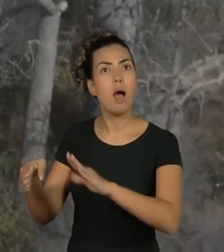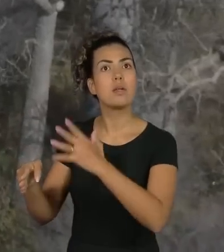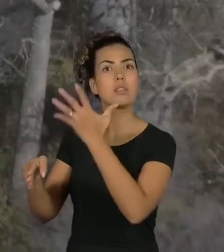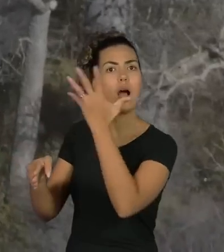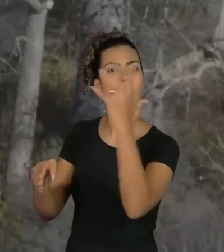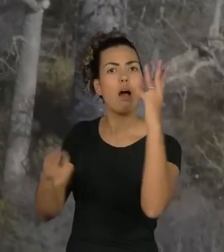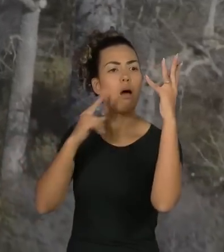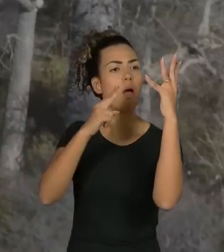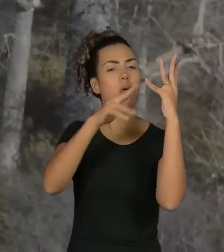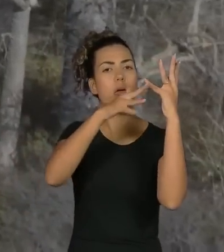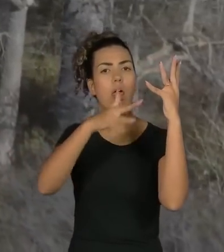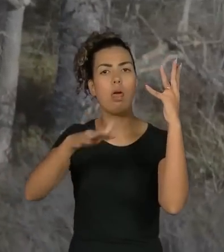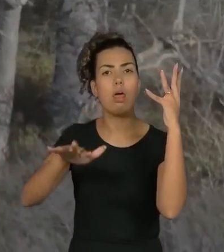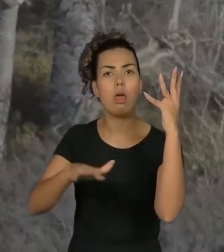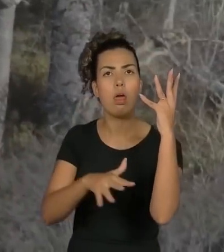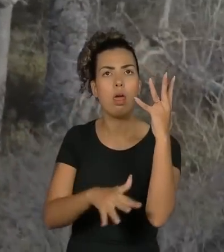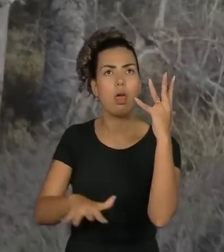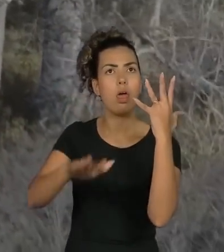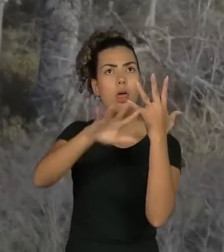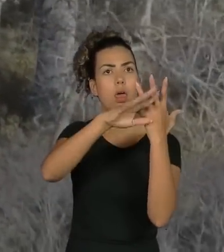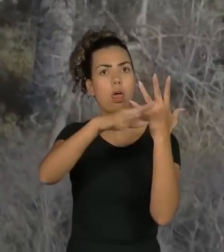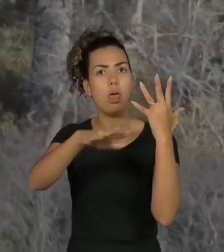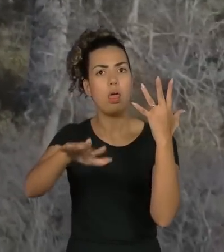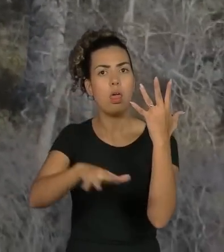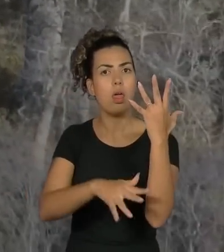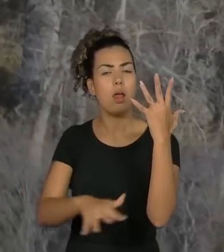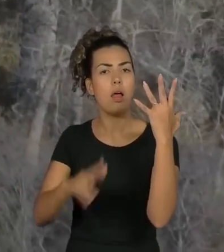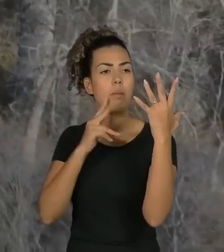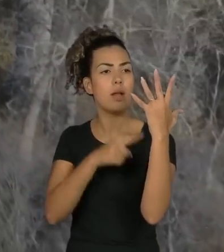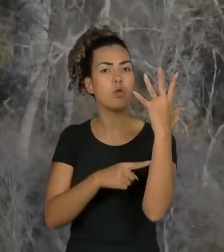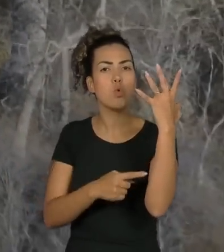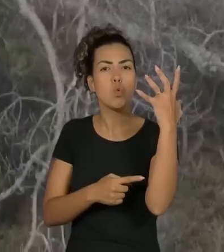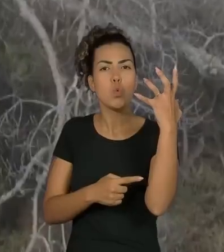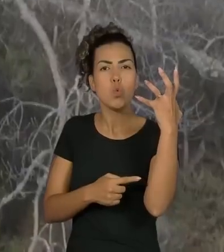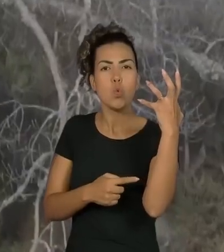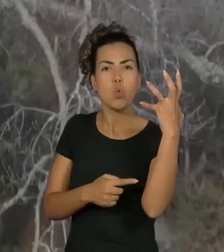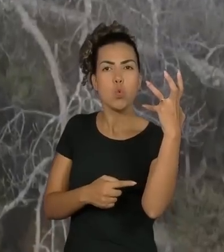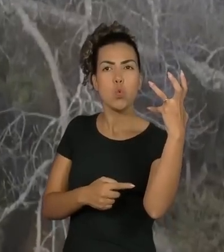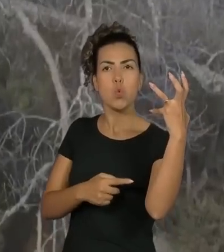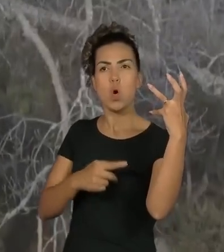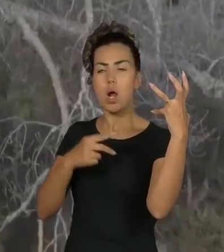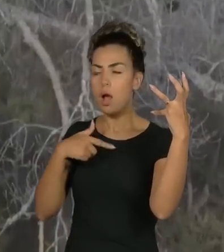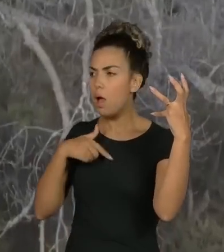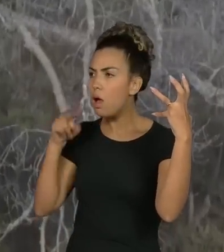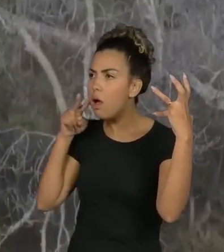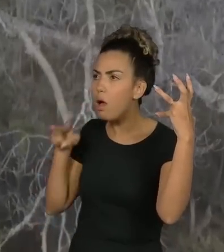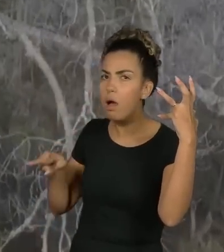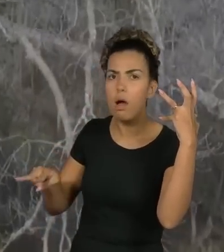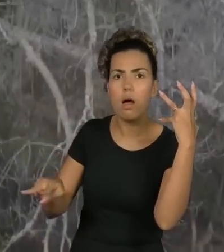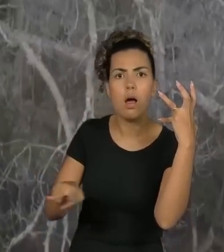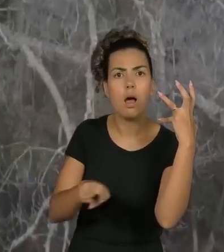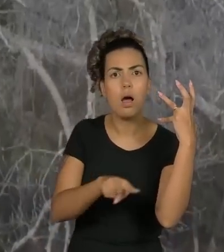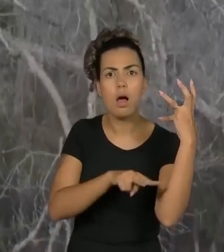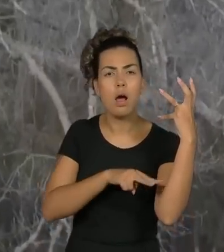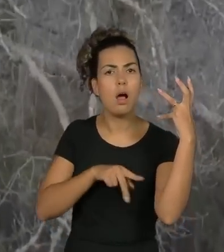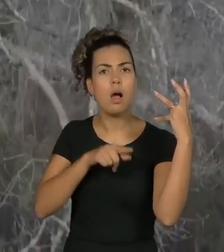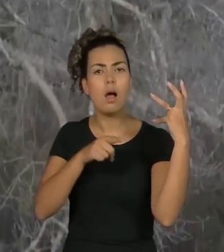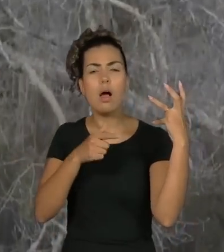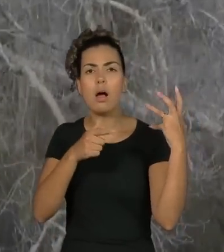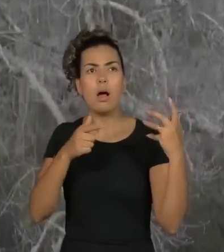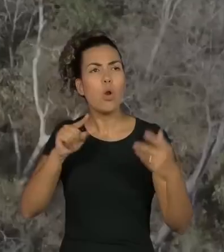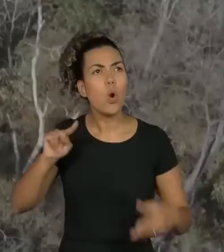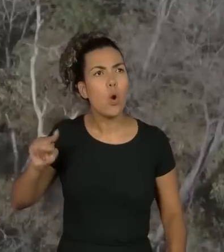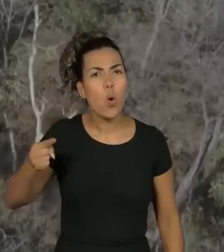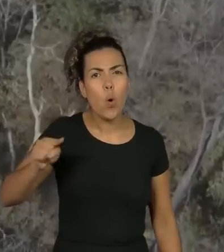Tá nesses parques é descobrir um pouco mais de lugares isolados, de lugares poucos